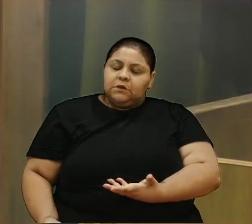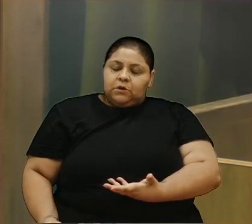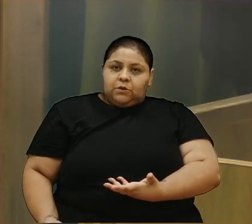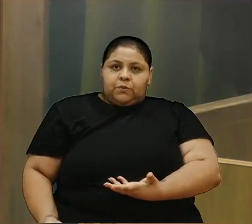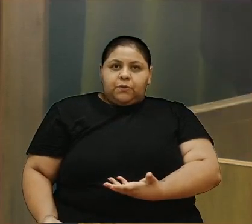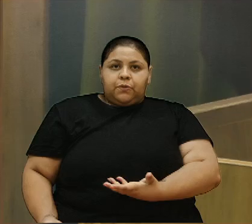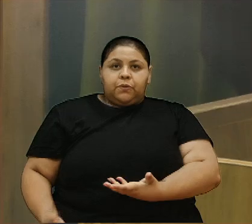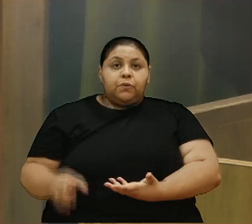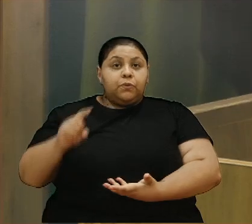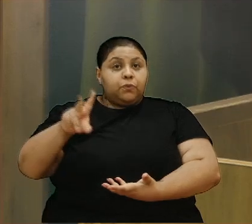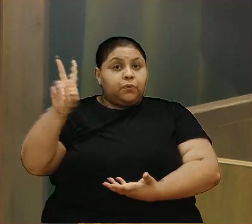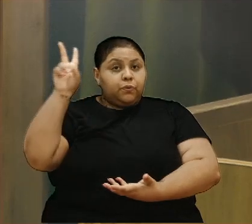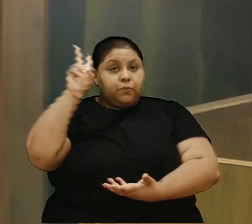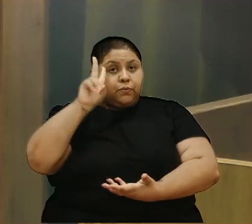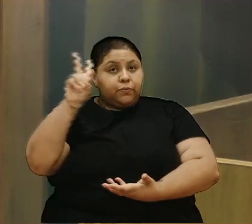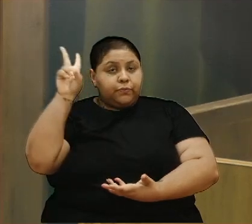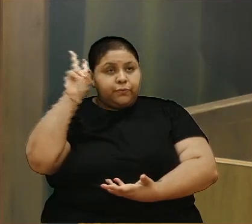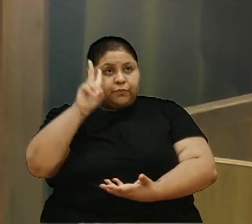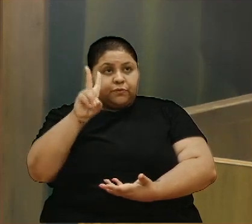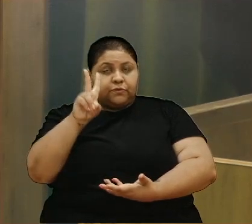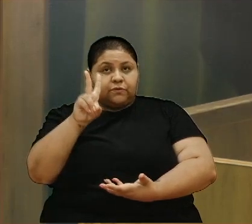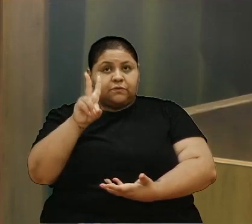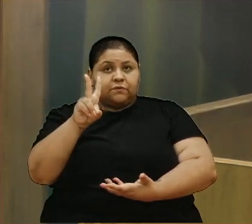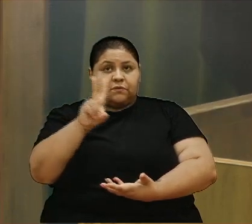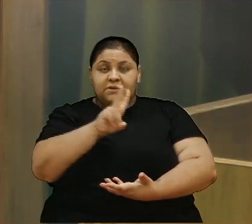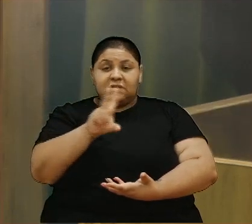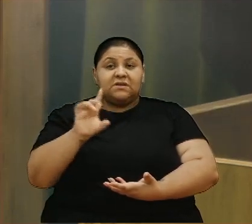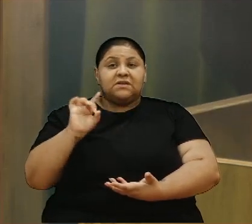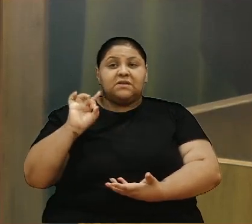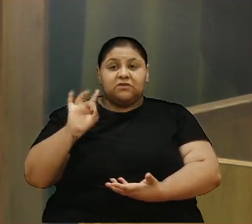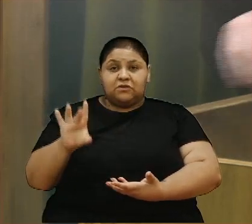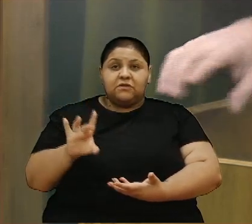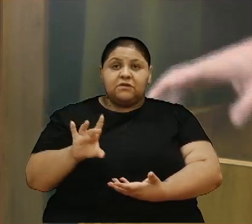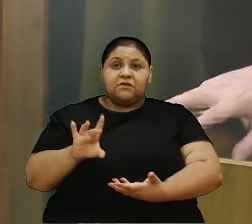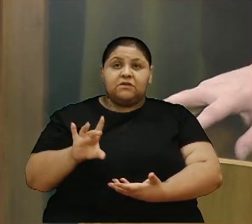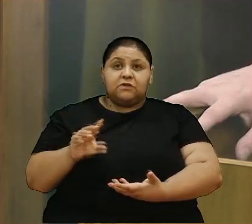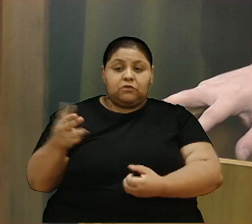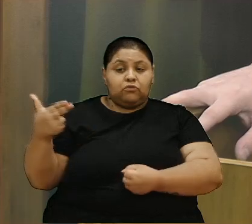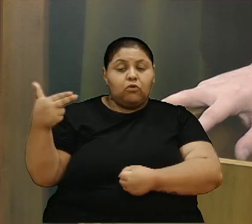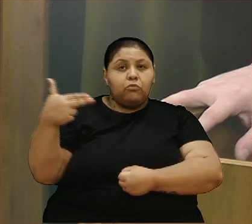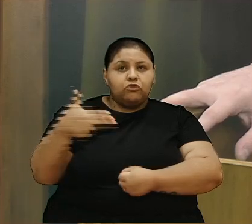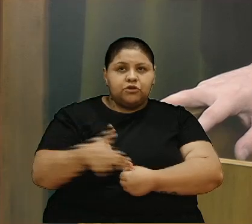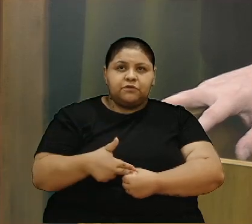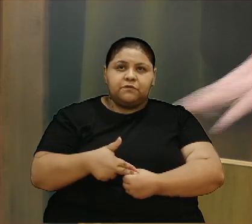E só recordando, não tão somente a questão do combustível.